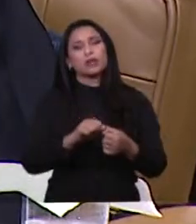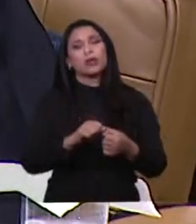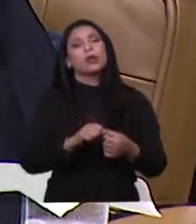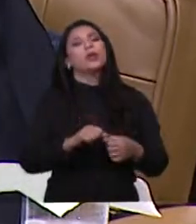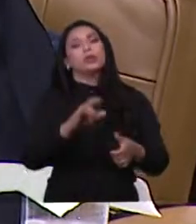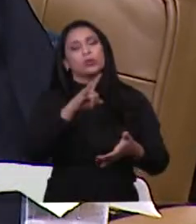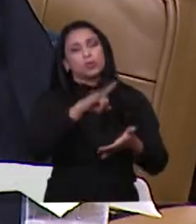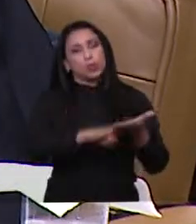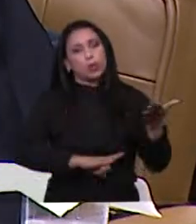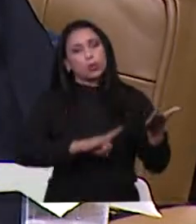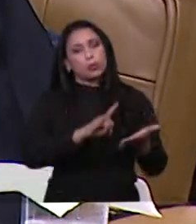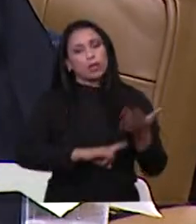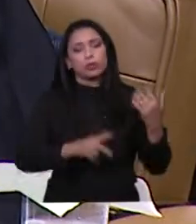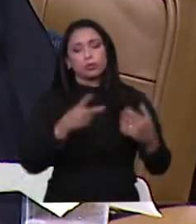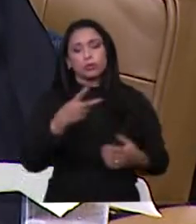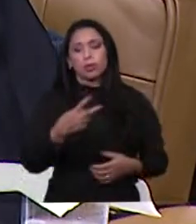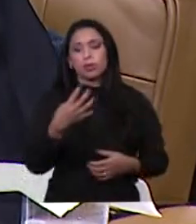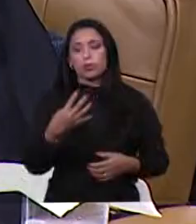pericial